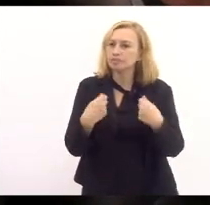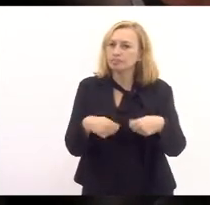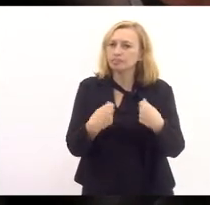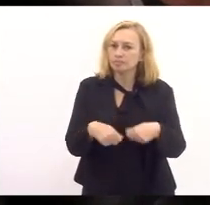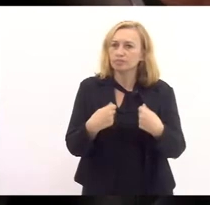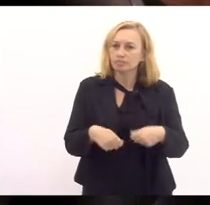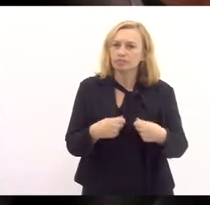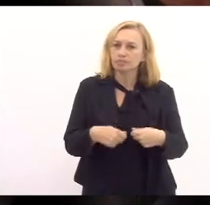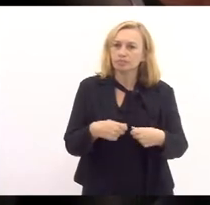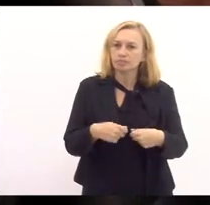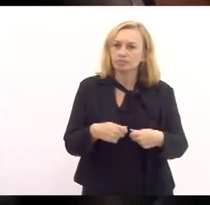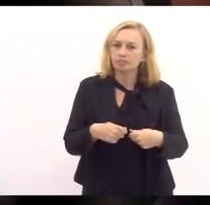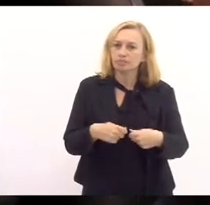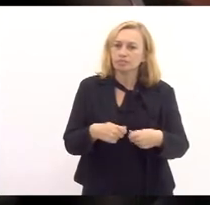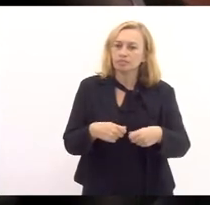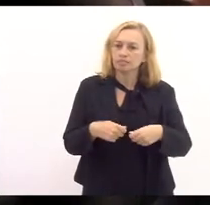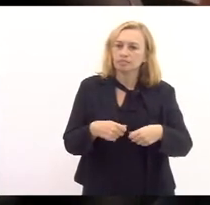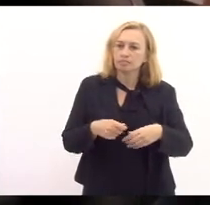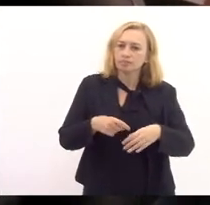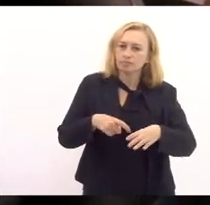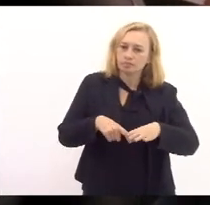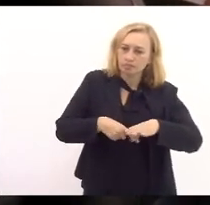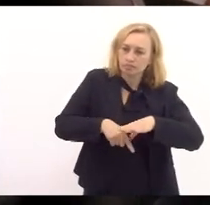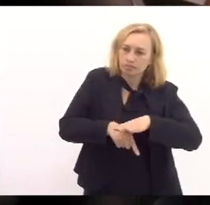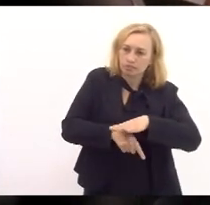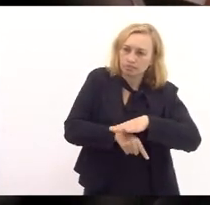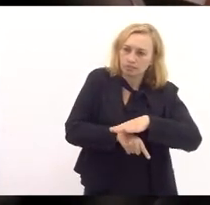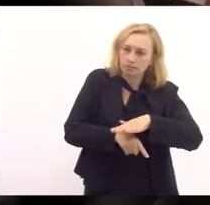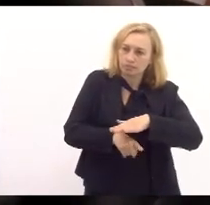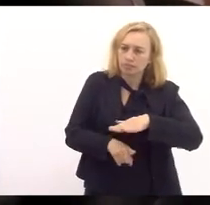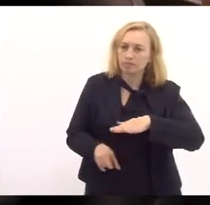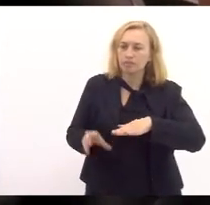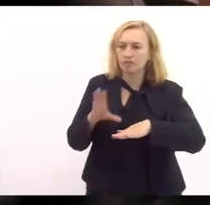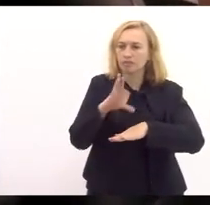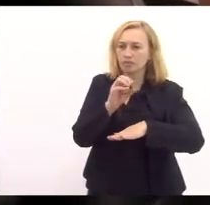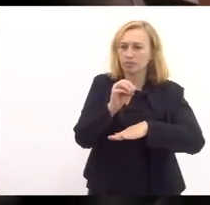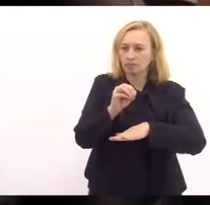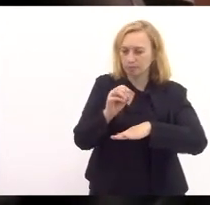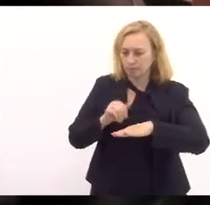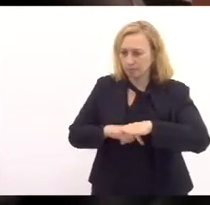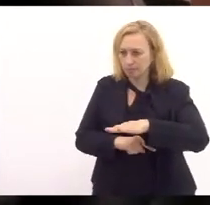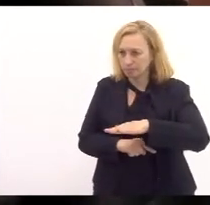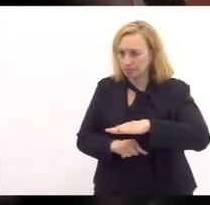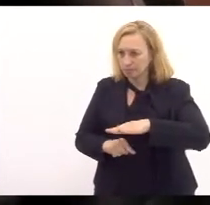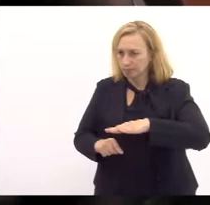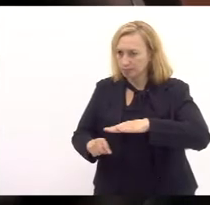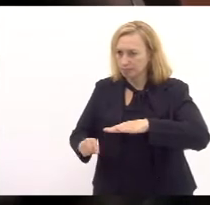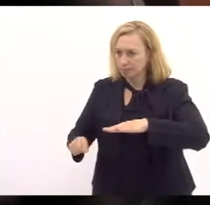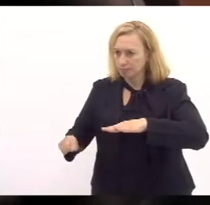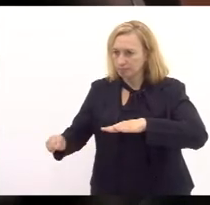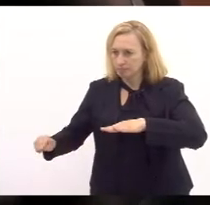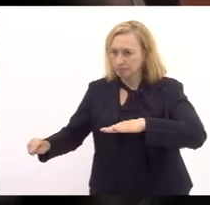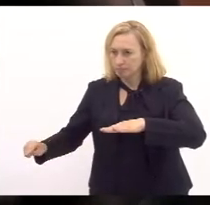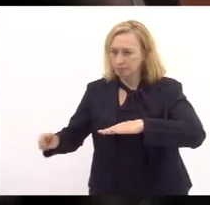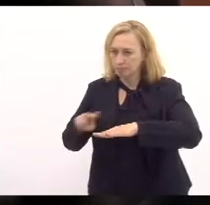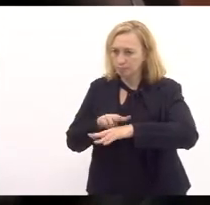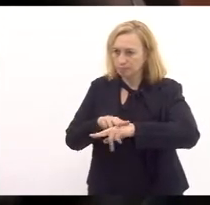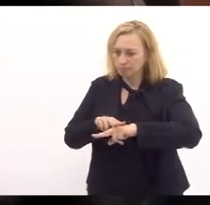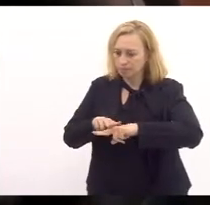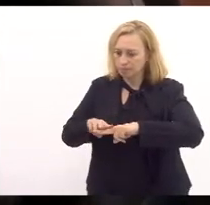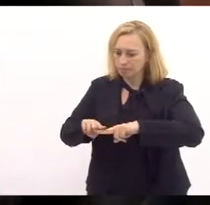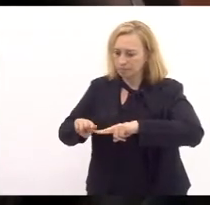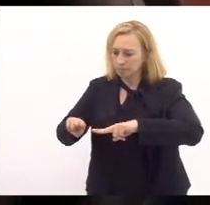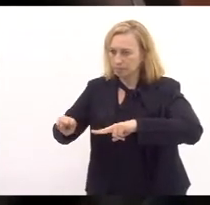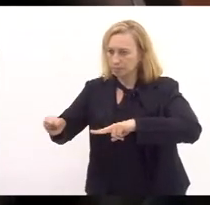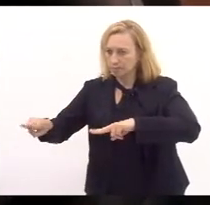de se enterrarem os cabos de uma área crítica, mas que num determinado período, à noite principalmente, ficava em muito grande risco